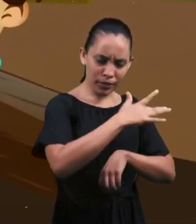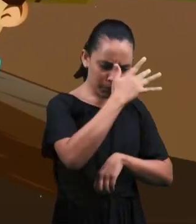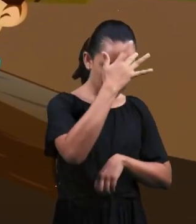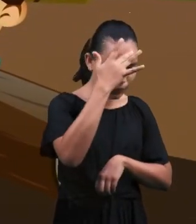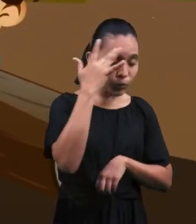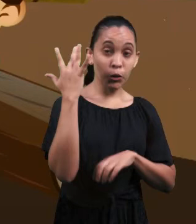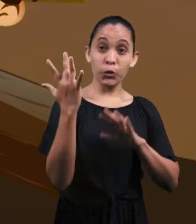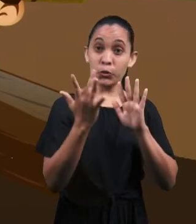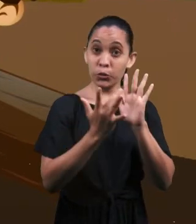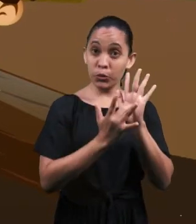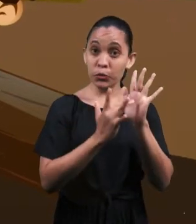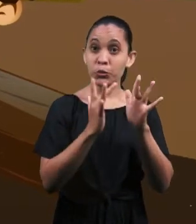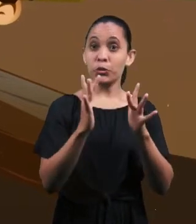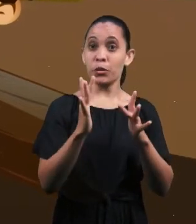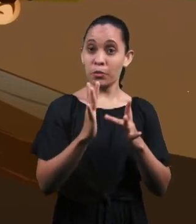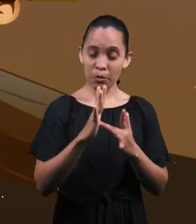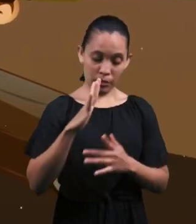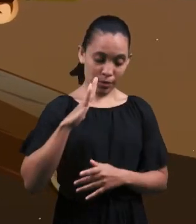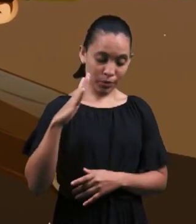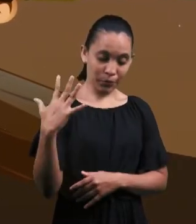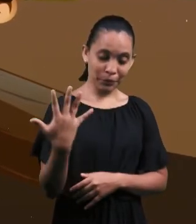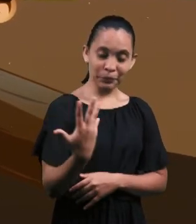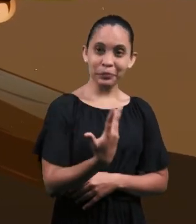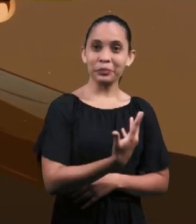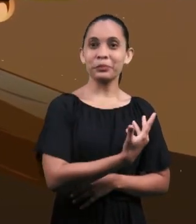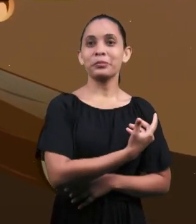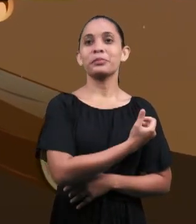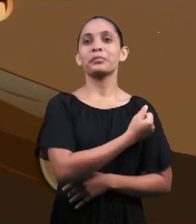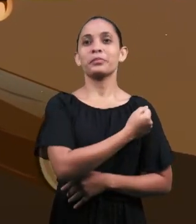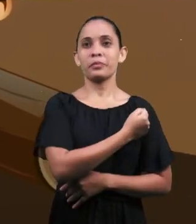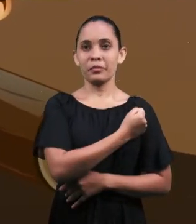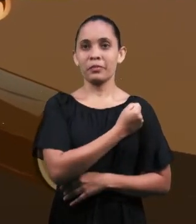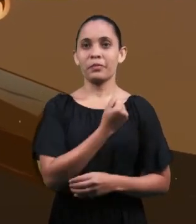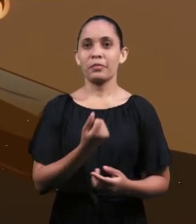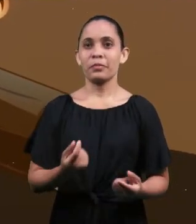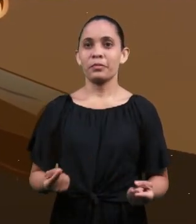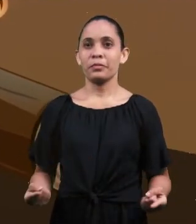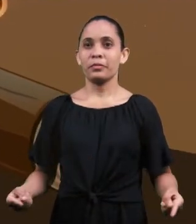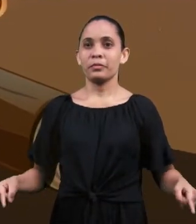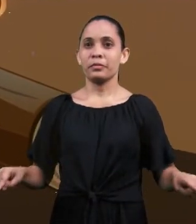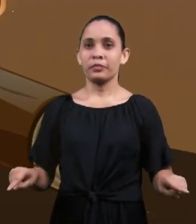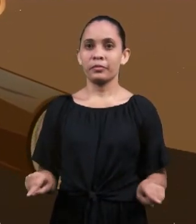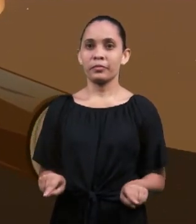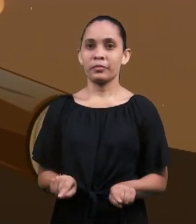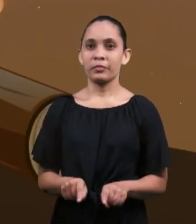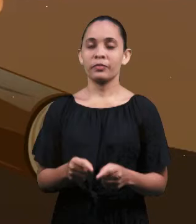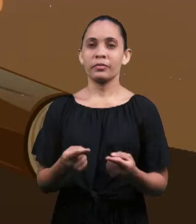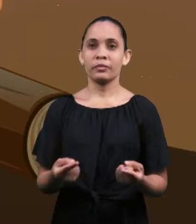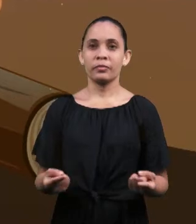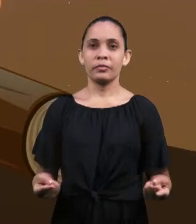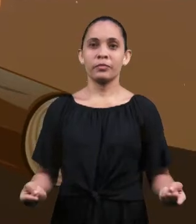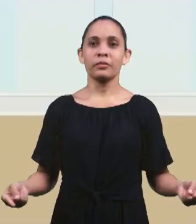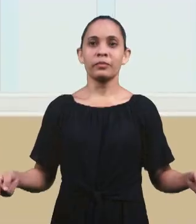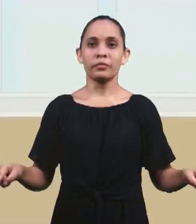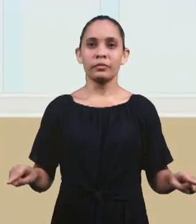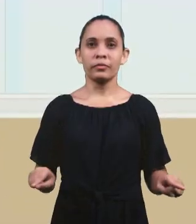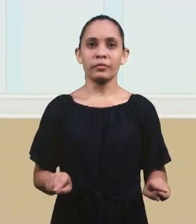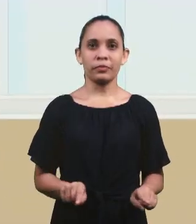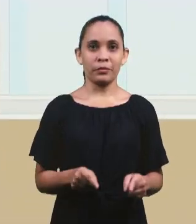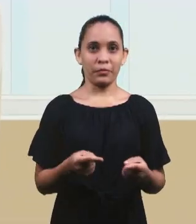as pessoas que só Jesus é a salvação.